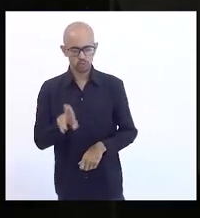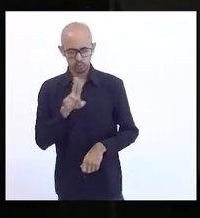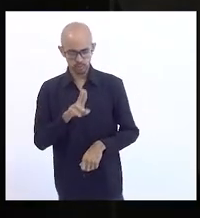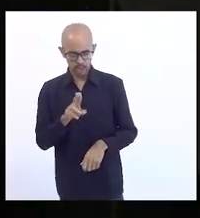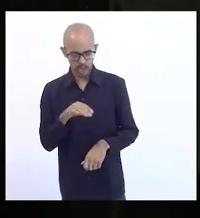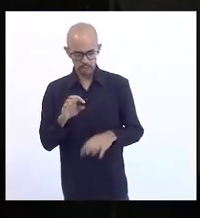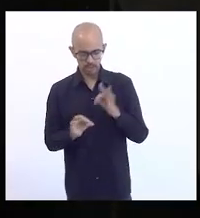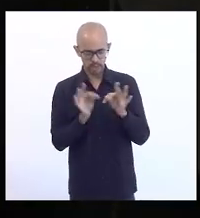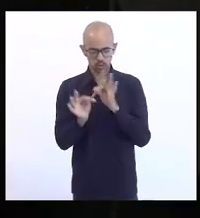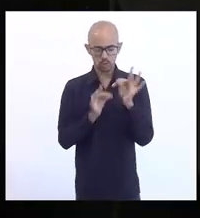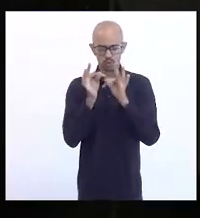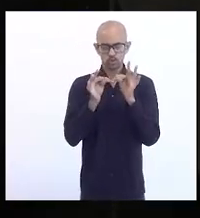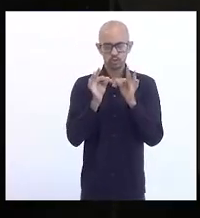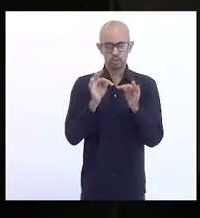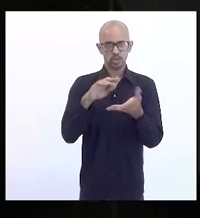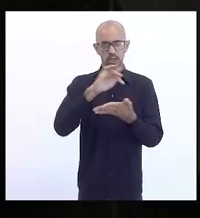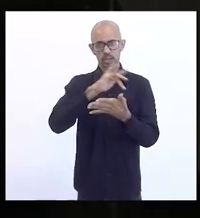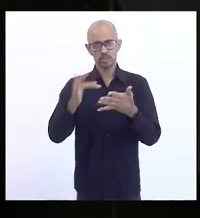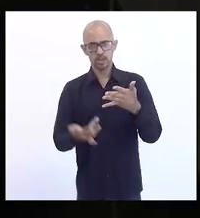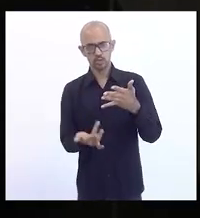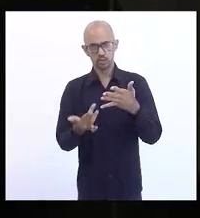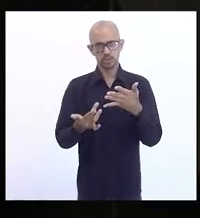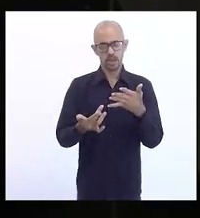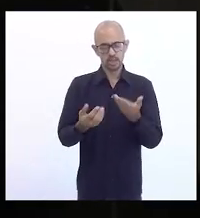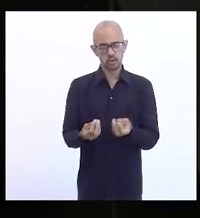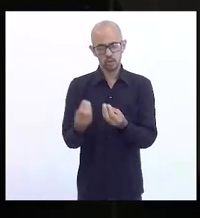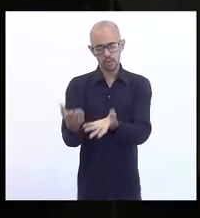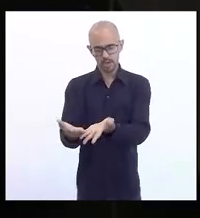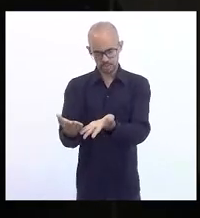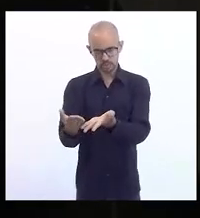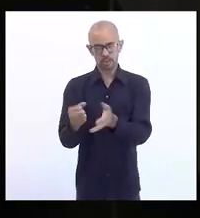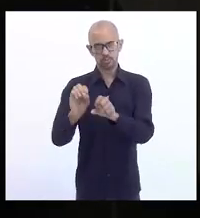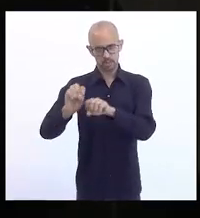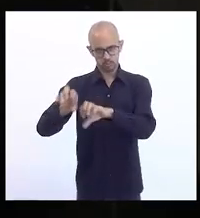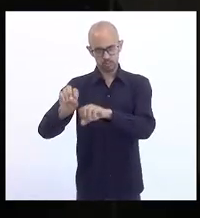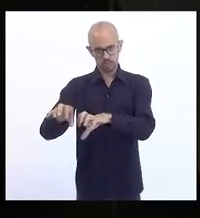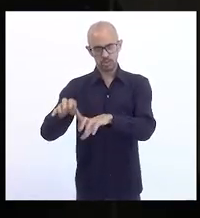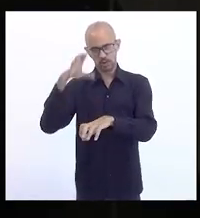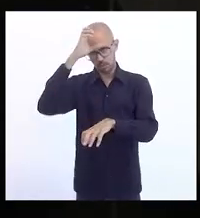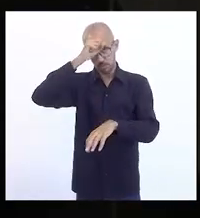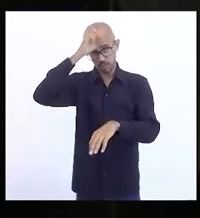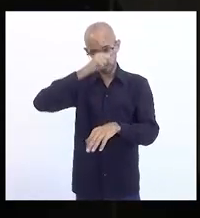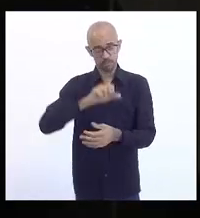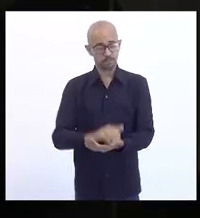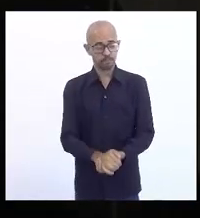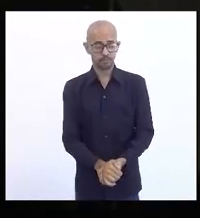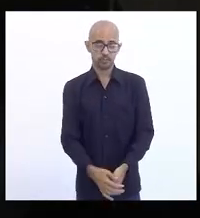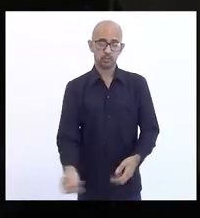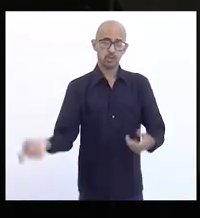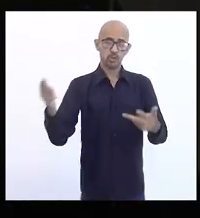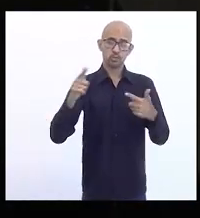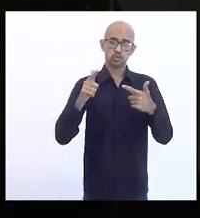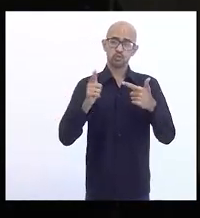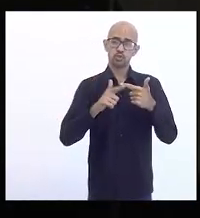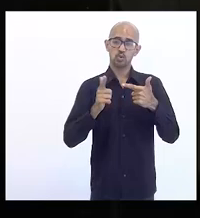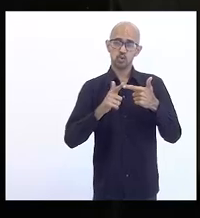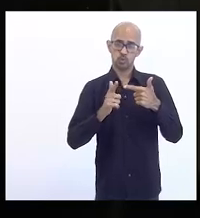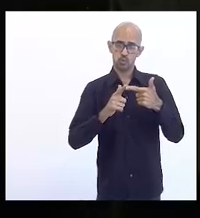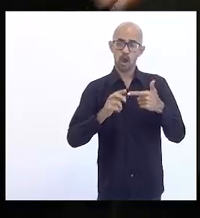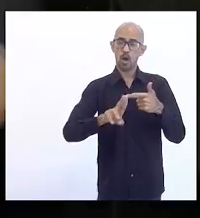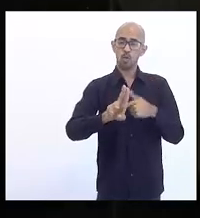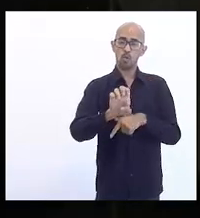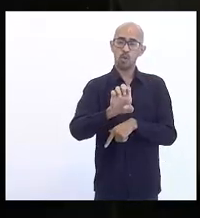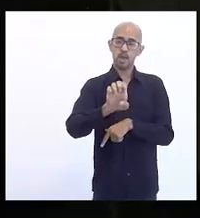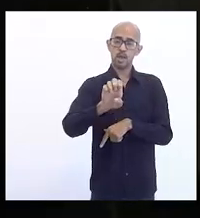mídias oferecem para o processo ensino-aprendizagem. Outro aspecto que me parece importante, aqui tá, a UESO está aqui presente